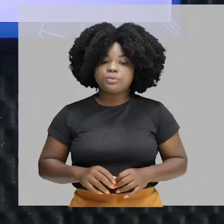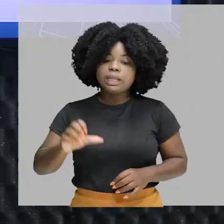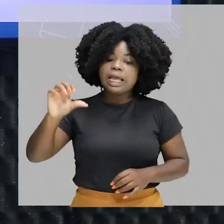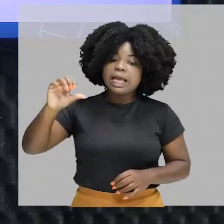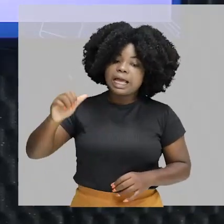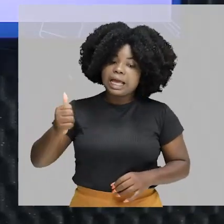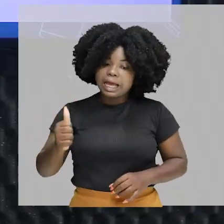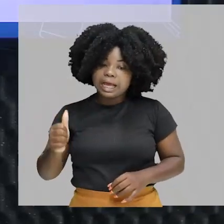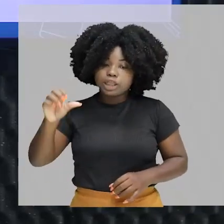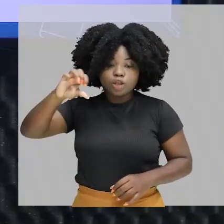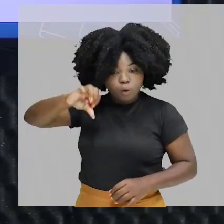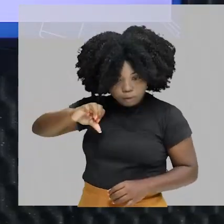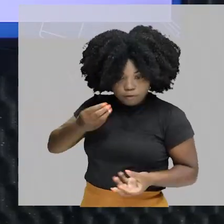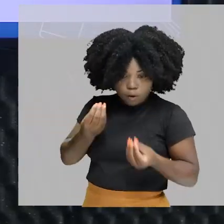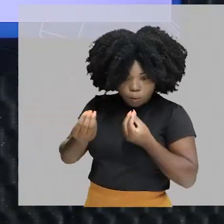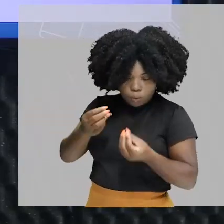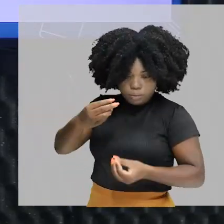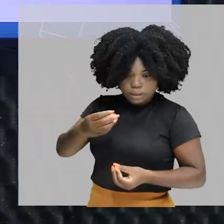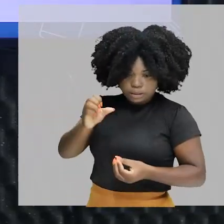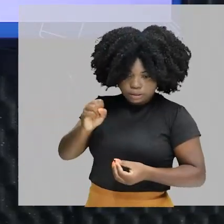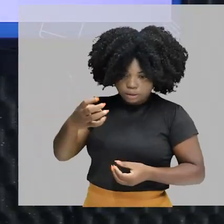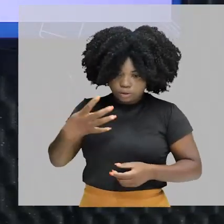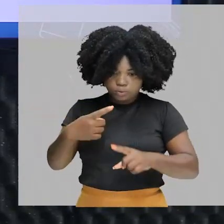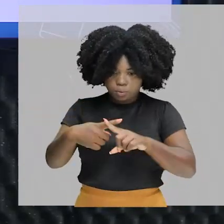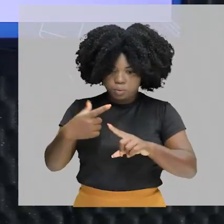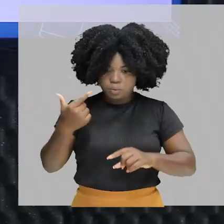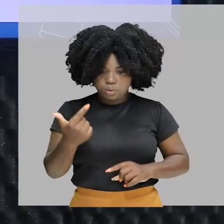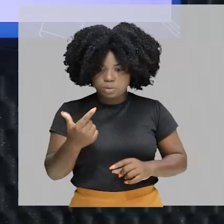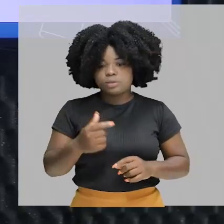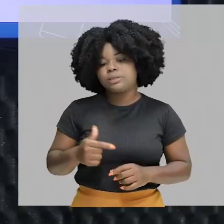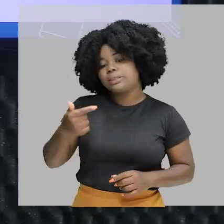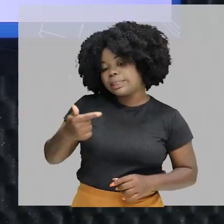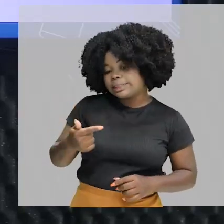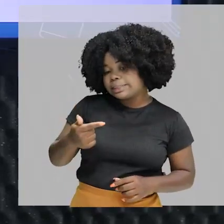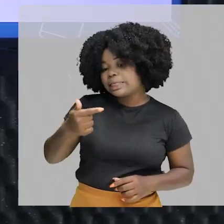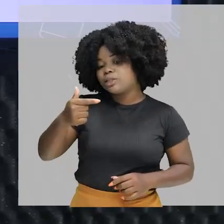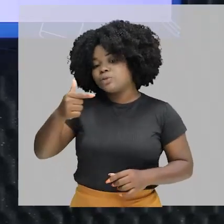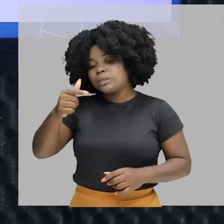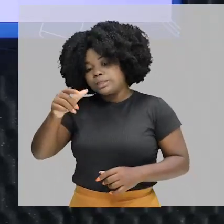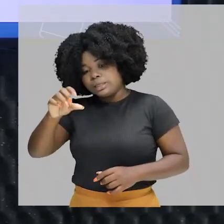384. O A9, 384 vezes 2, que dá o